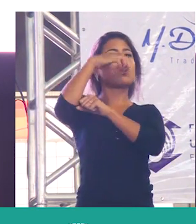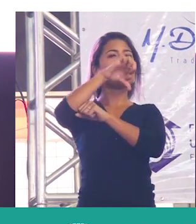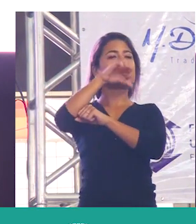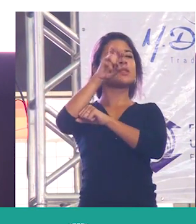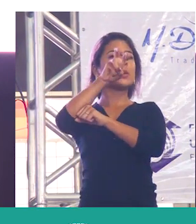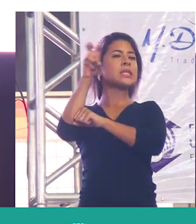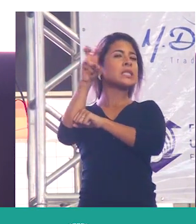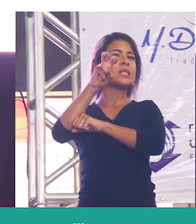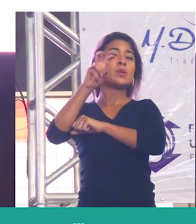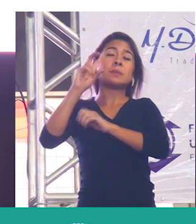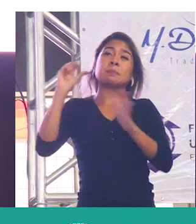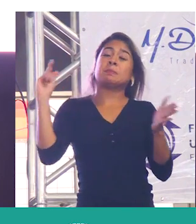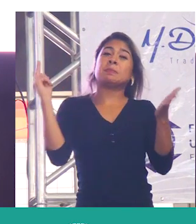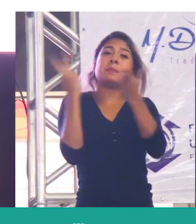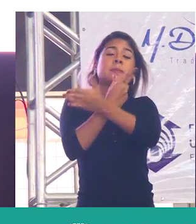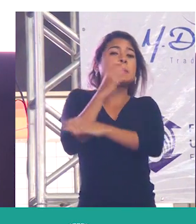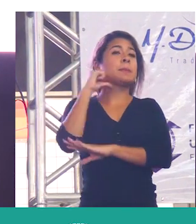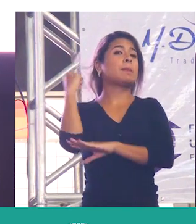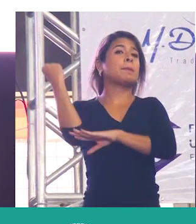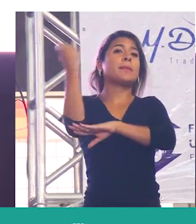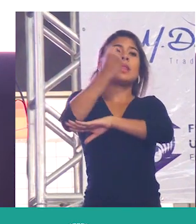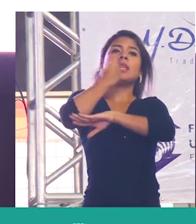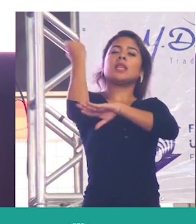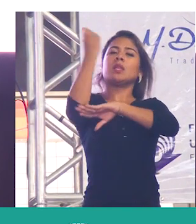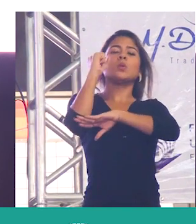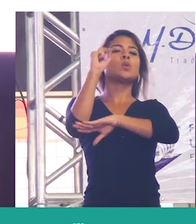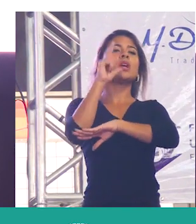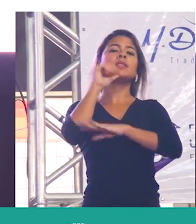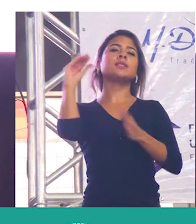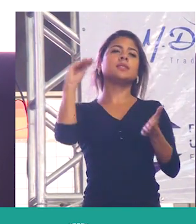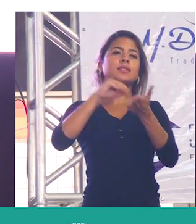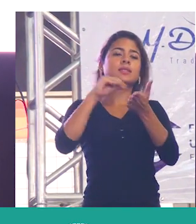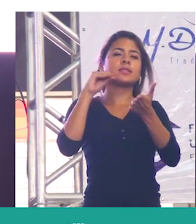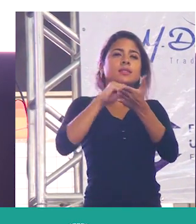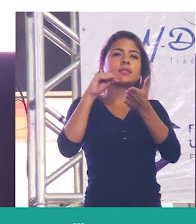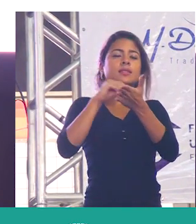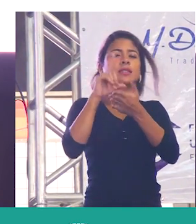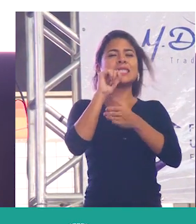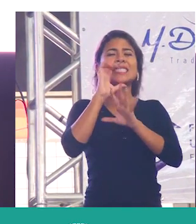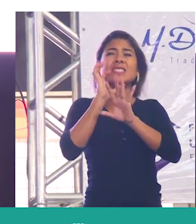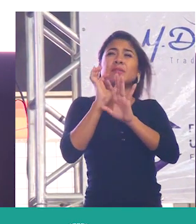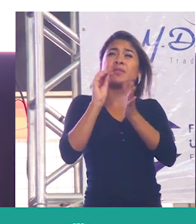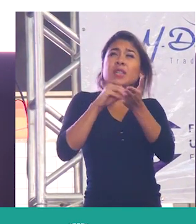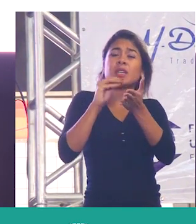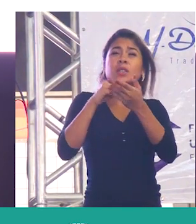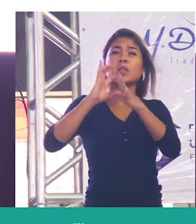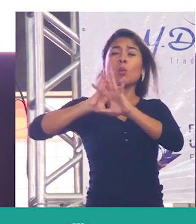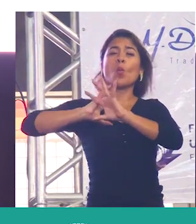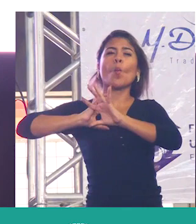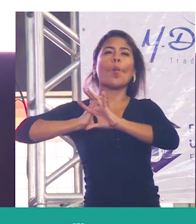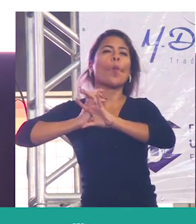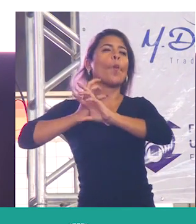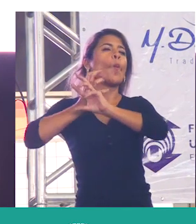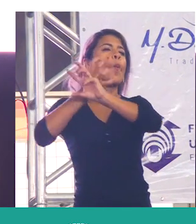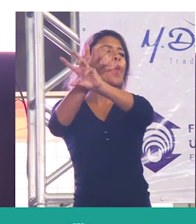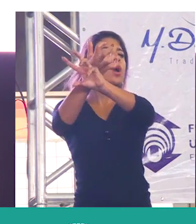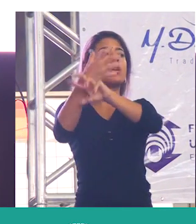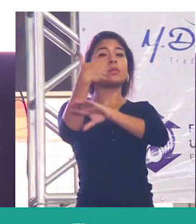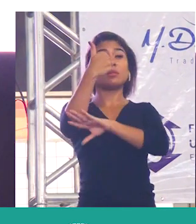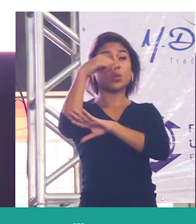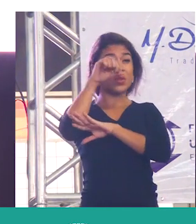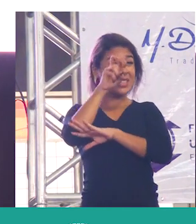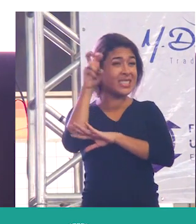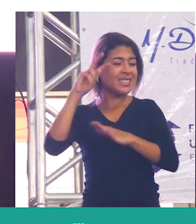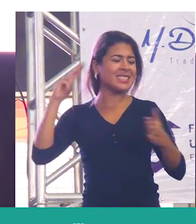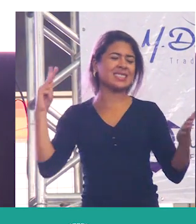1955, 56, 57, tivemos uma seca muito grande, mas tão